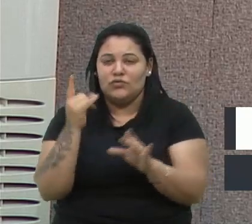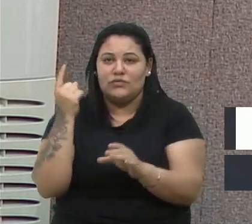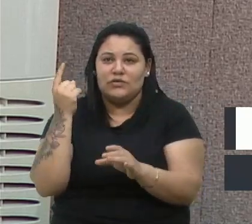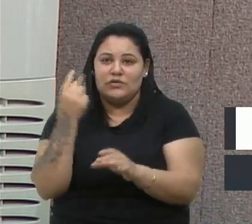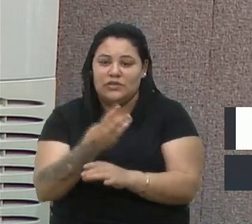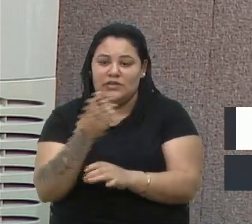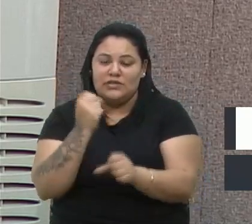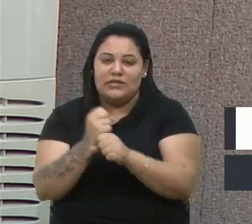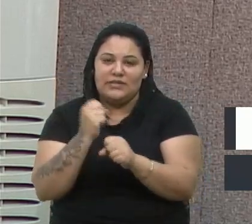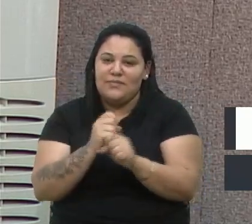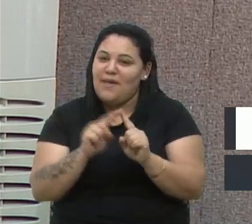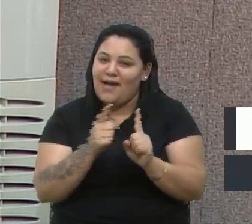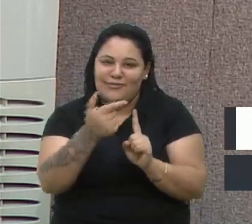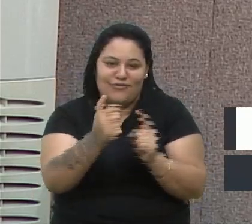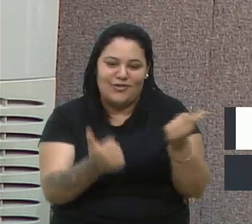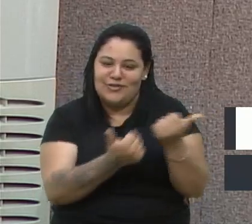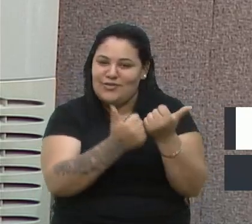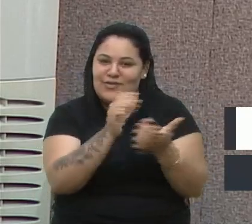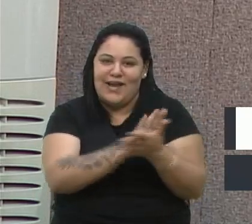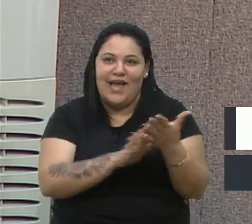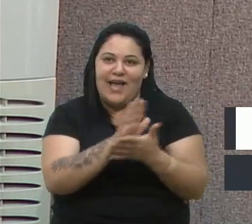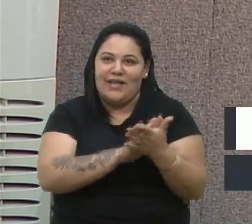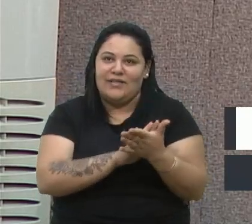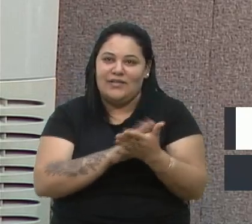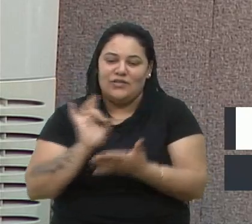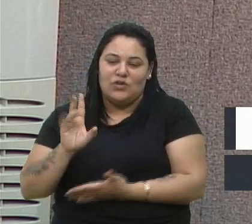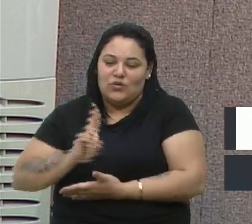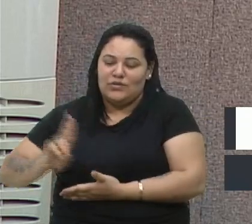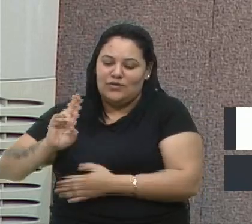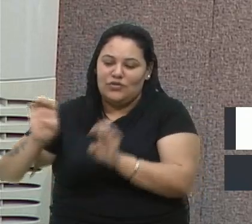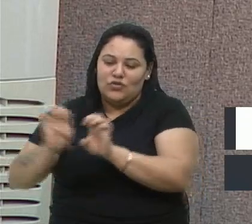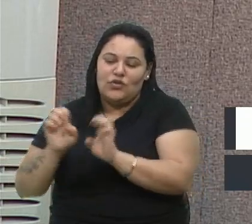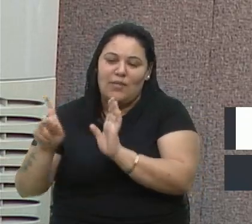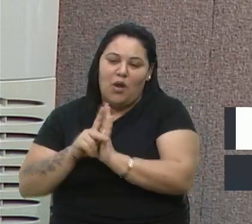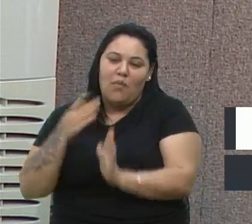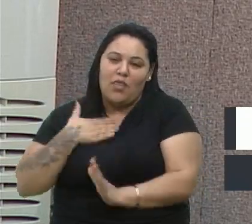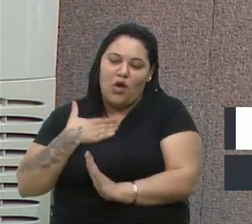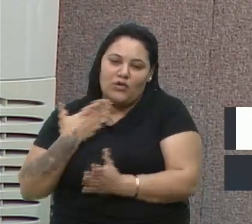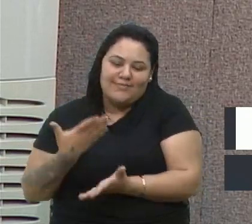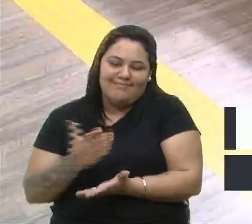assessor nenhum nem nada, né? Se virando com a nossa estrutura própria que a gente tem. Era isso. Obrigado, senhor presidente.